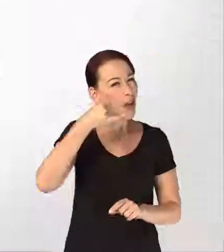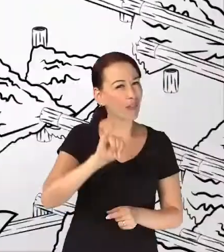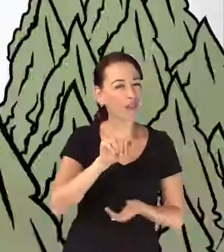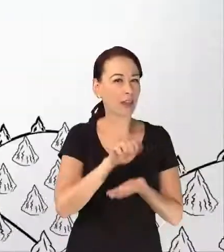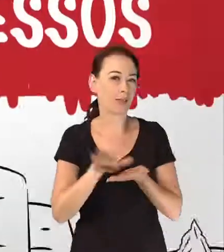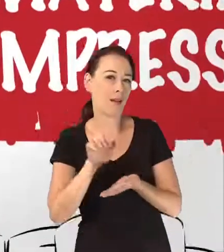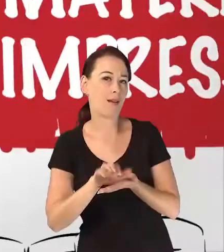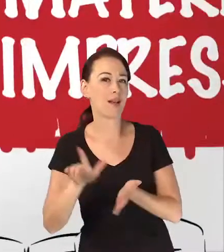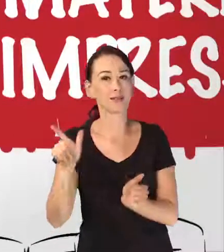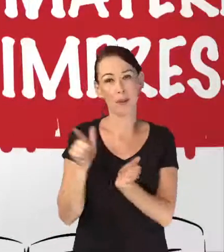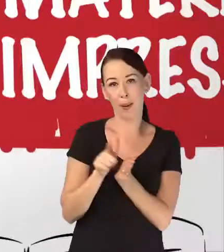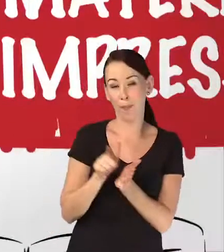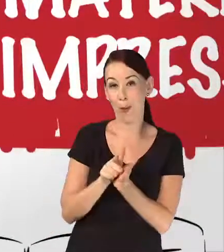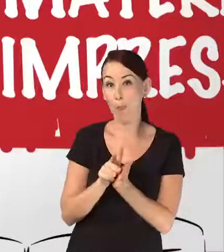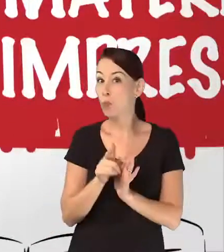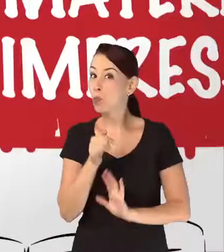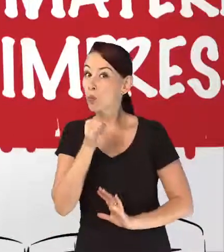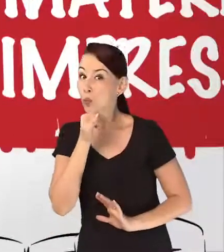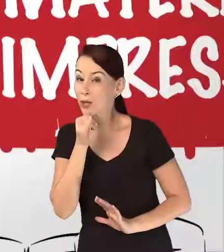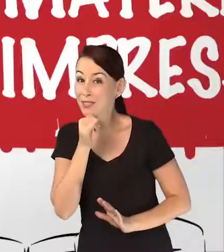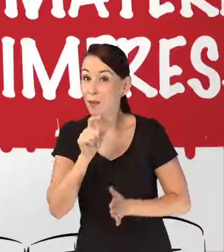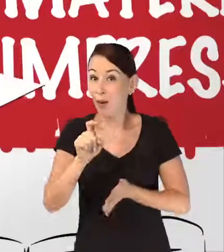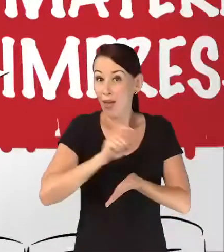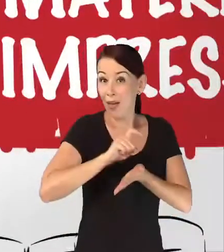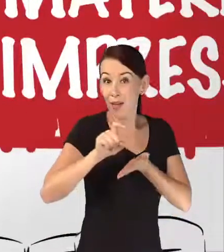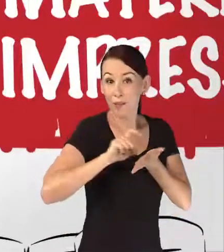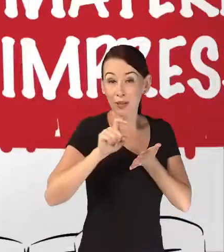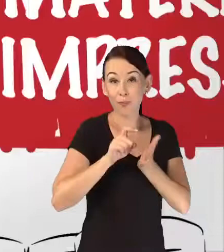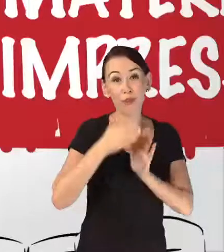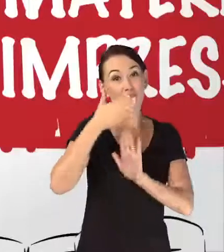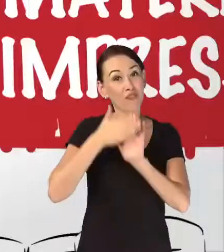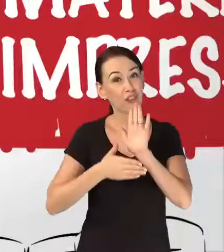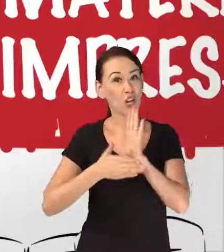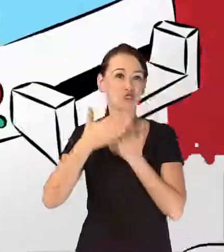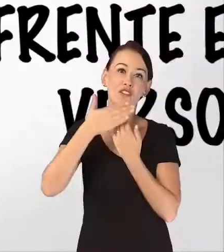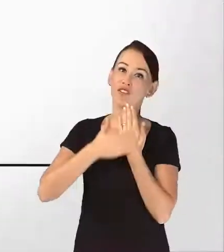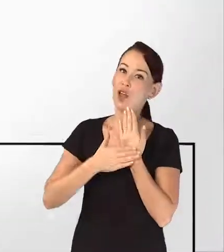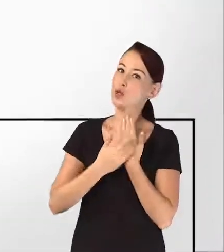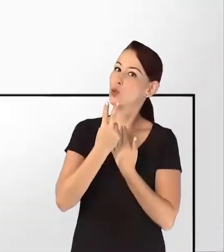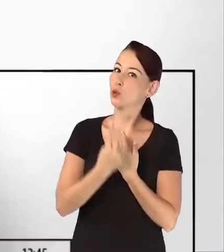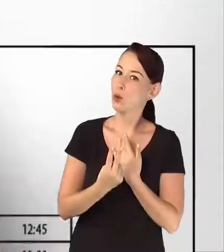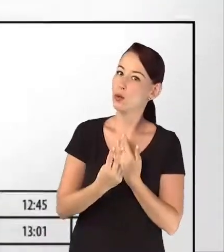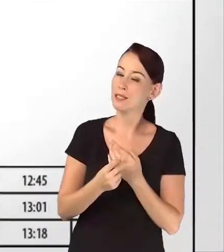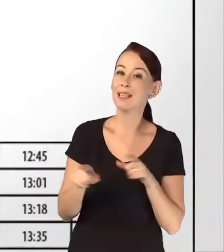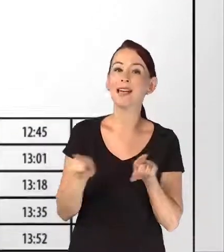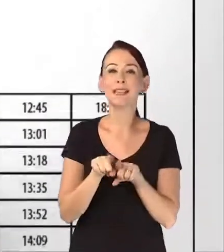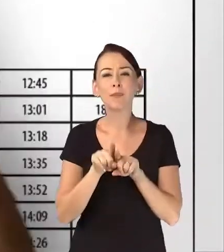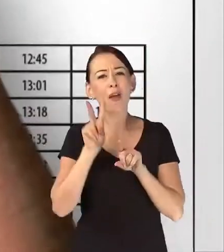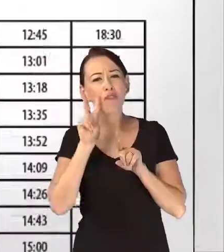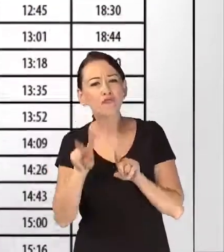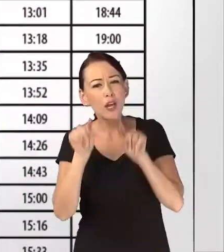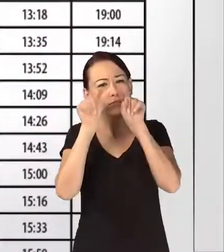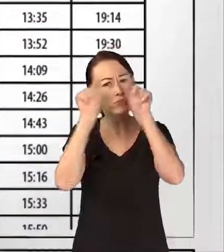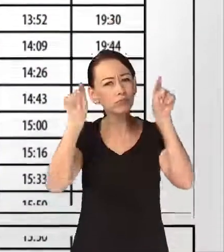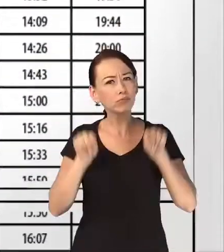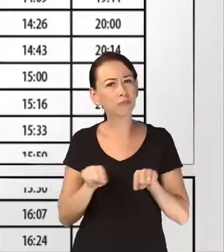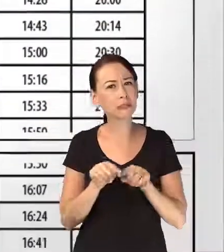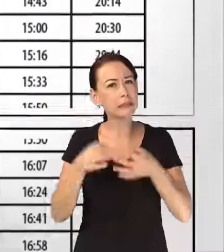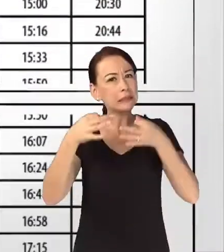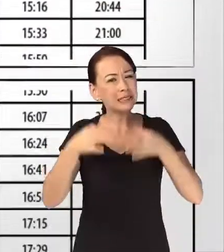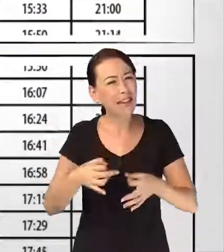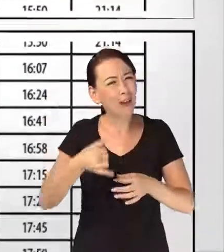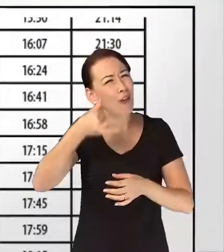de papel. Por exemplo, imprimir em frente e verso e conferir a formatação do